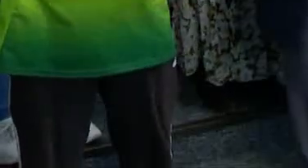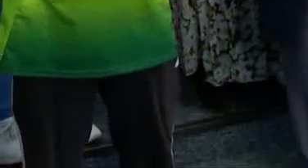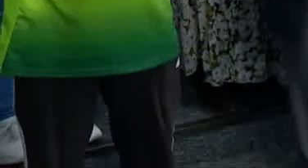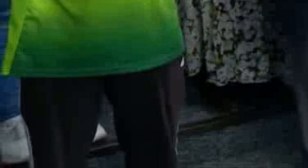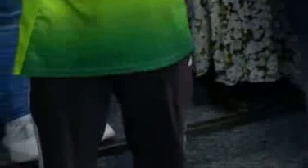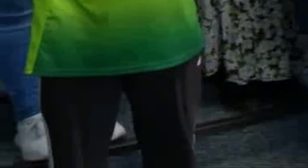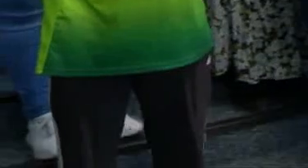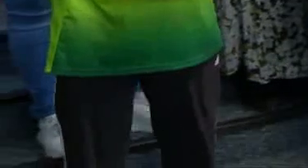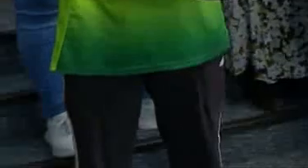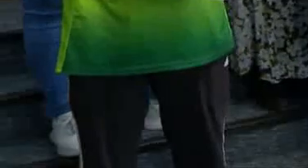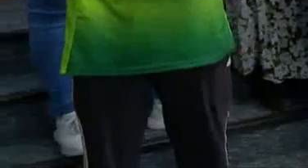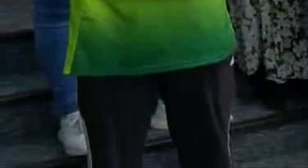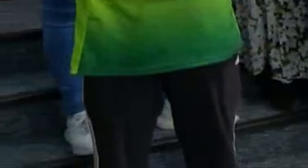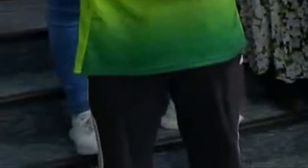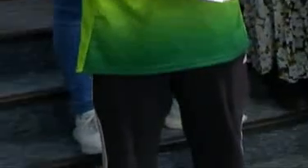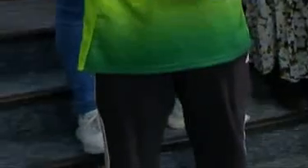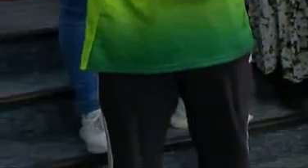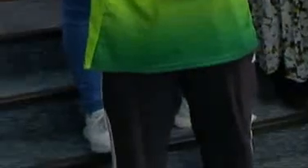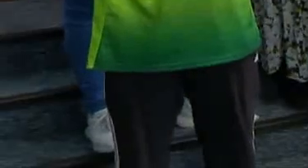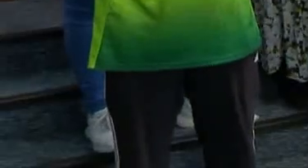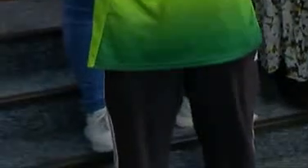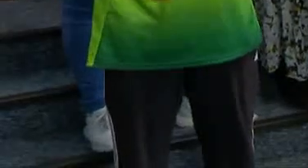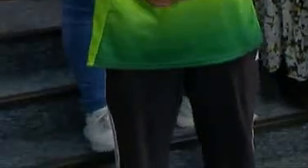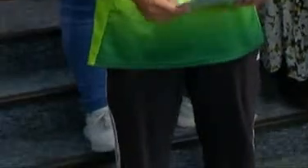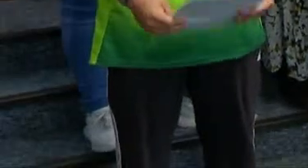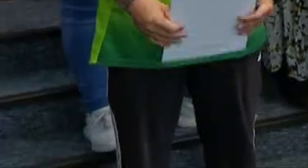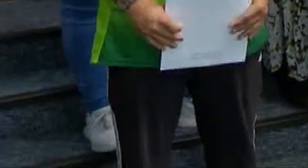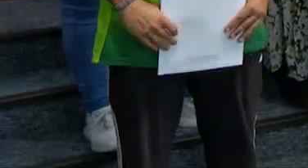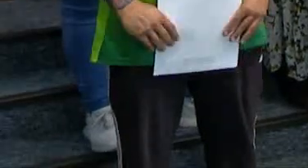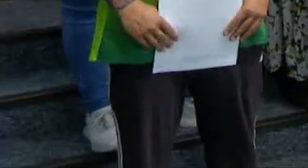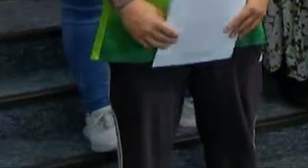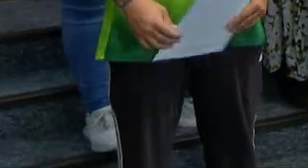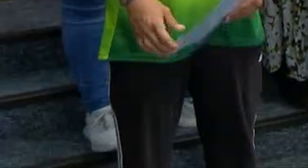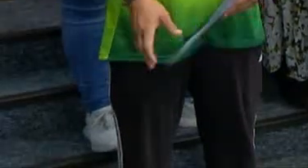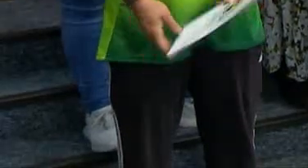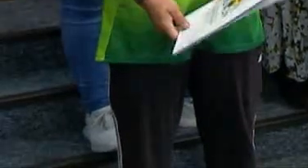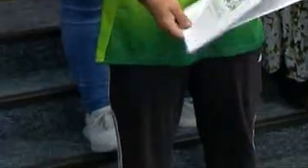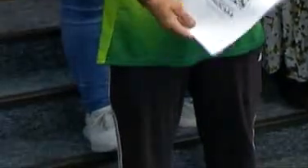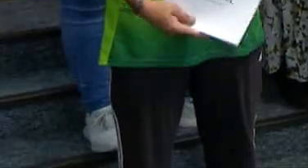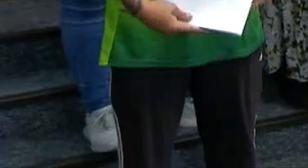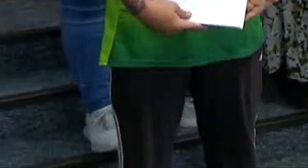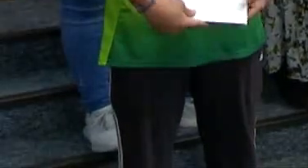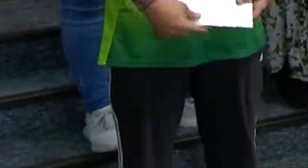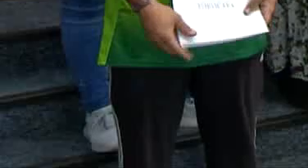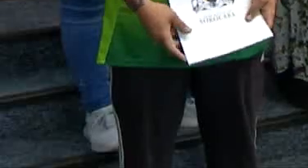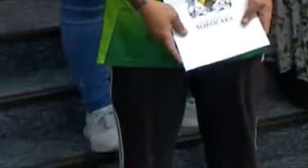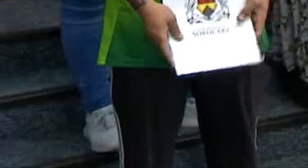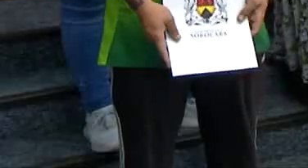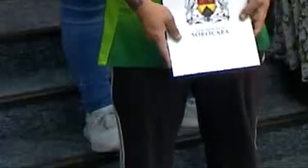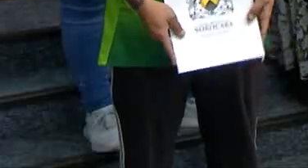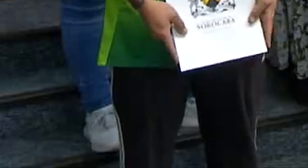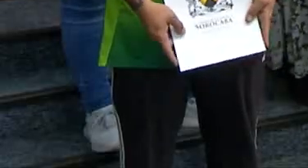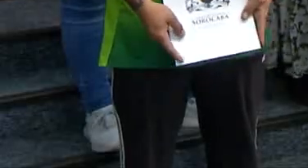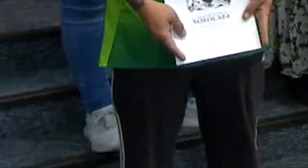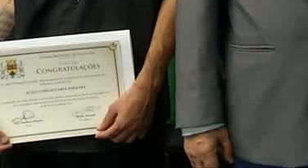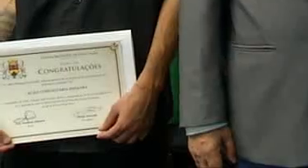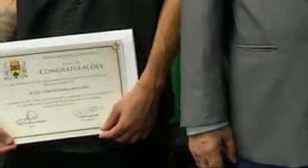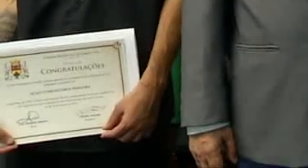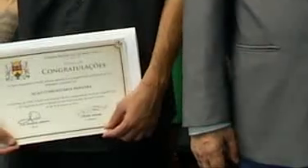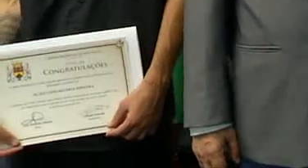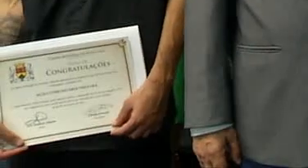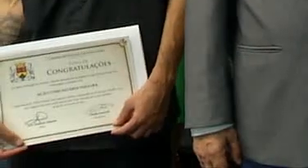no início do ano e Vereador João Donizete a homenagem pela certificação do selo